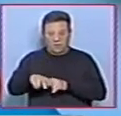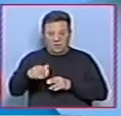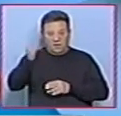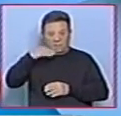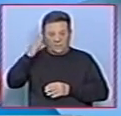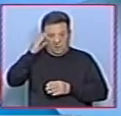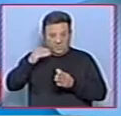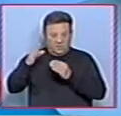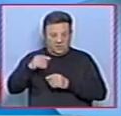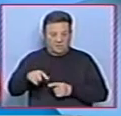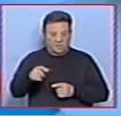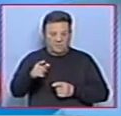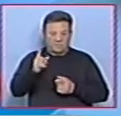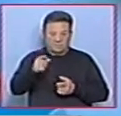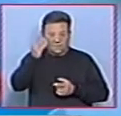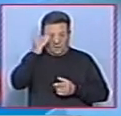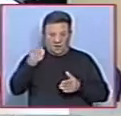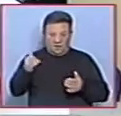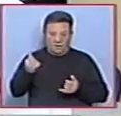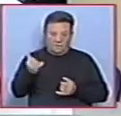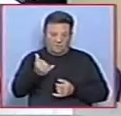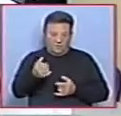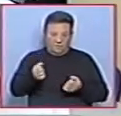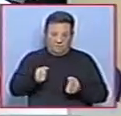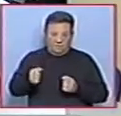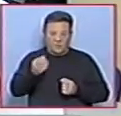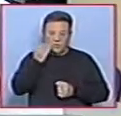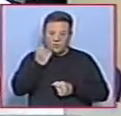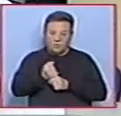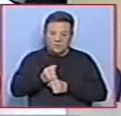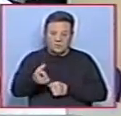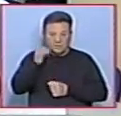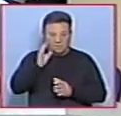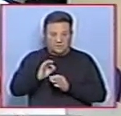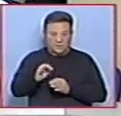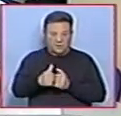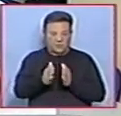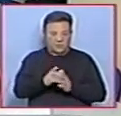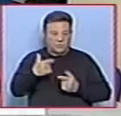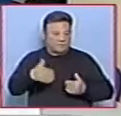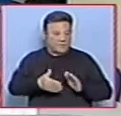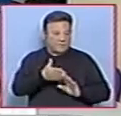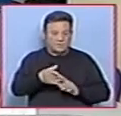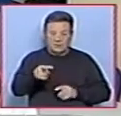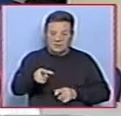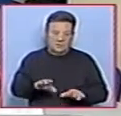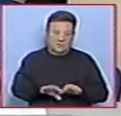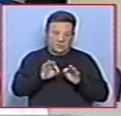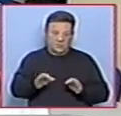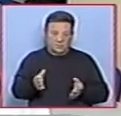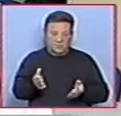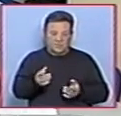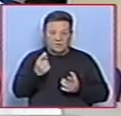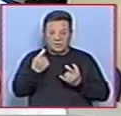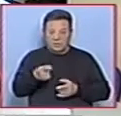aprender em simuladores como é que funcionam e estarem preparados para todas as emergências. Isto é exatamente igual.